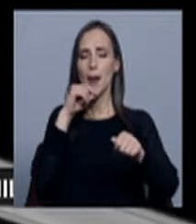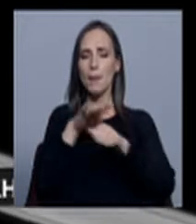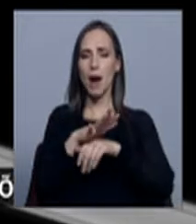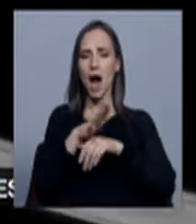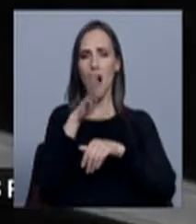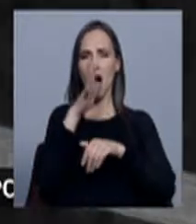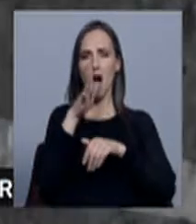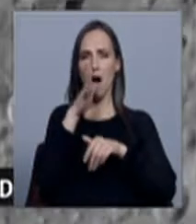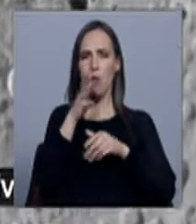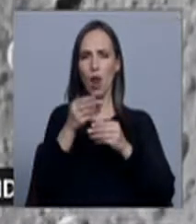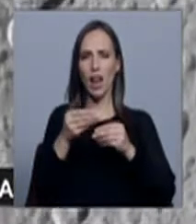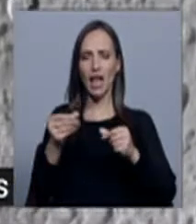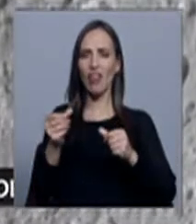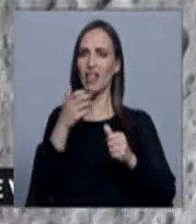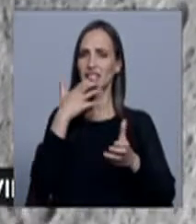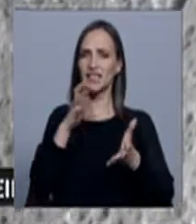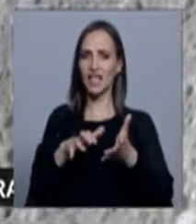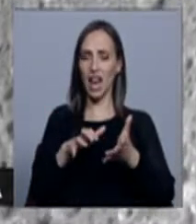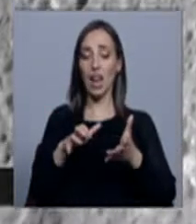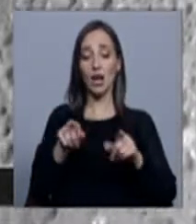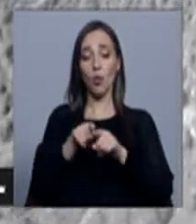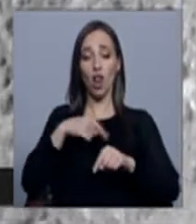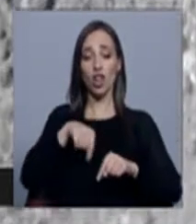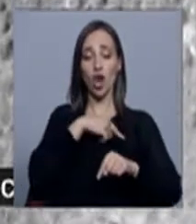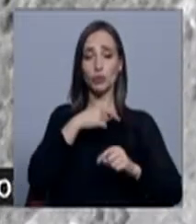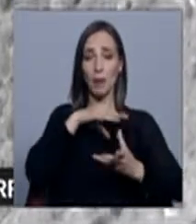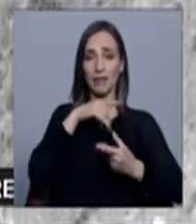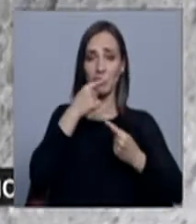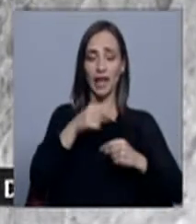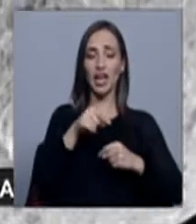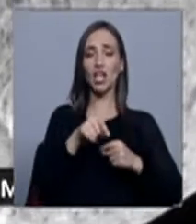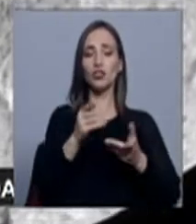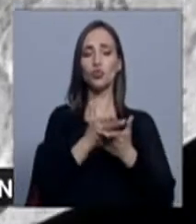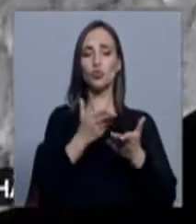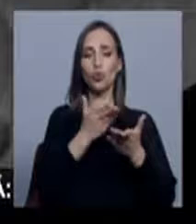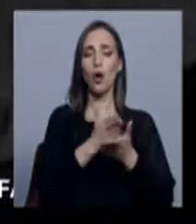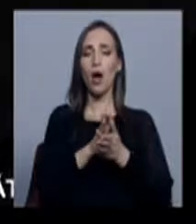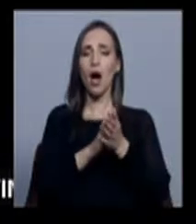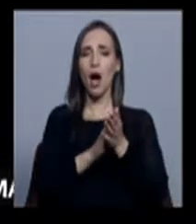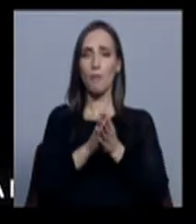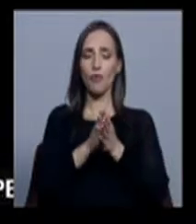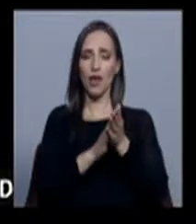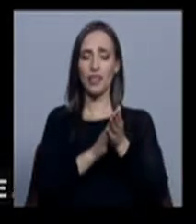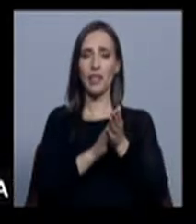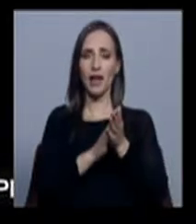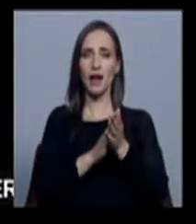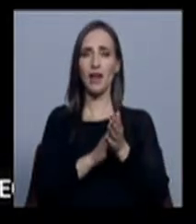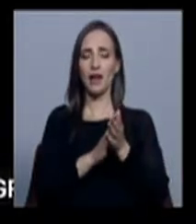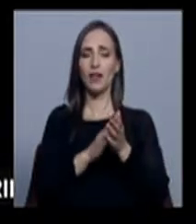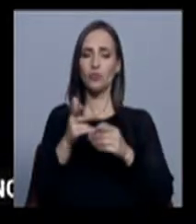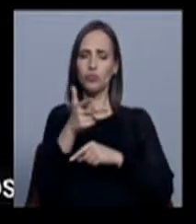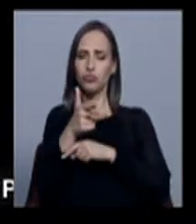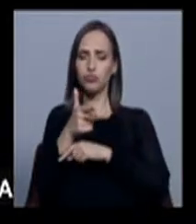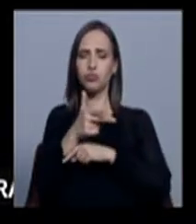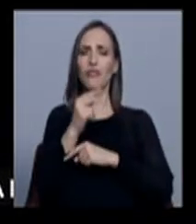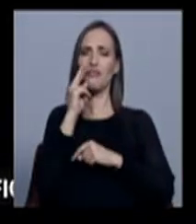salgada, como aquele que nós temos no nosso planeta. E agora este estudo pega em dados de da Cassini, vê também este tipo